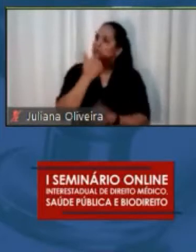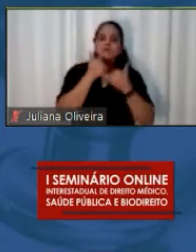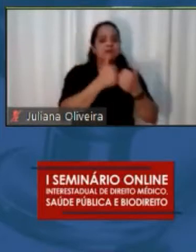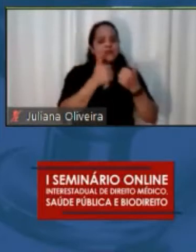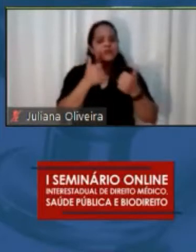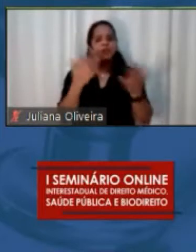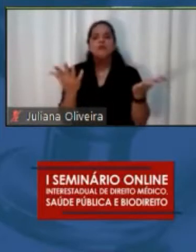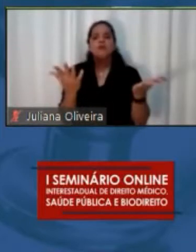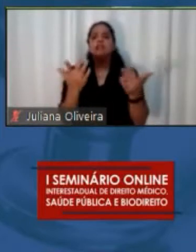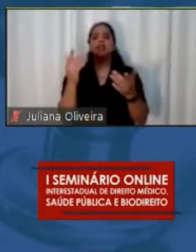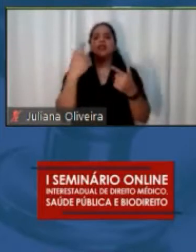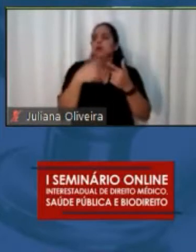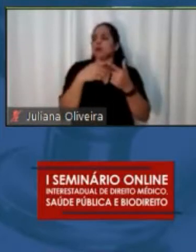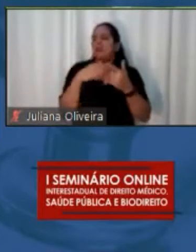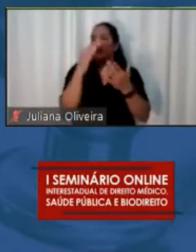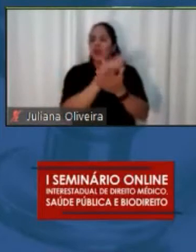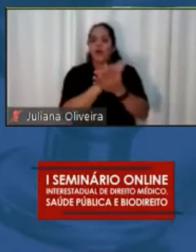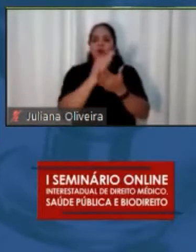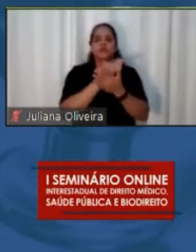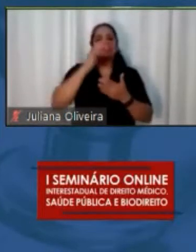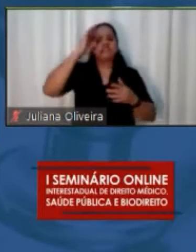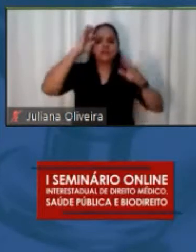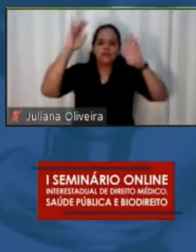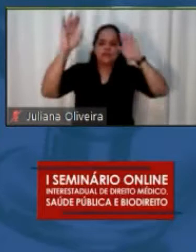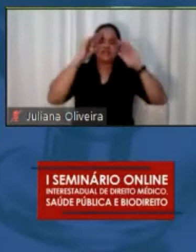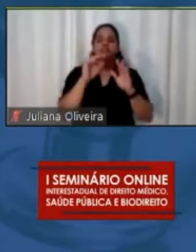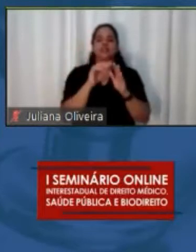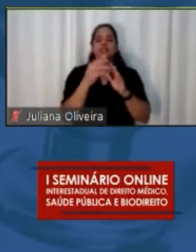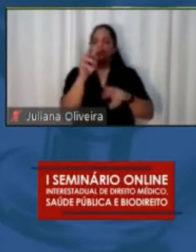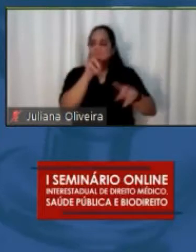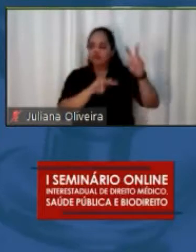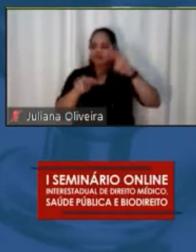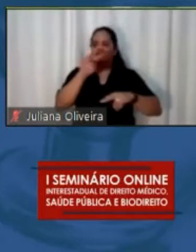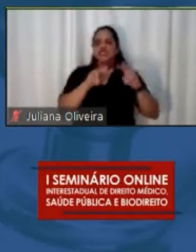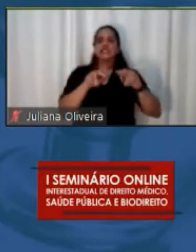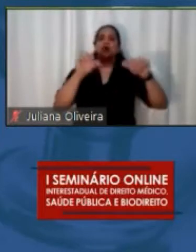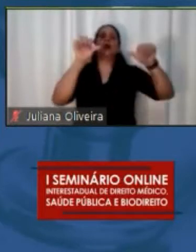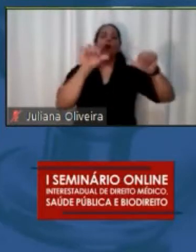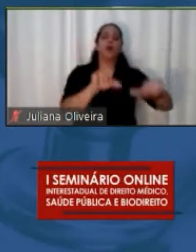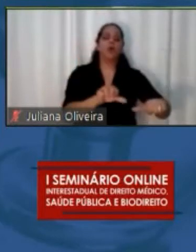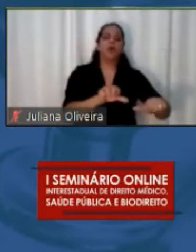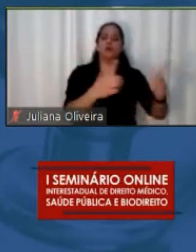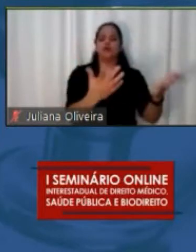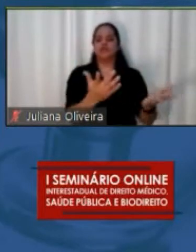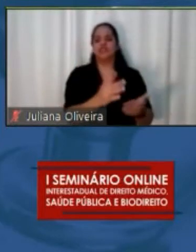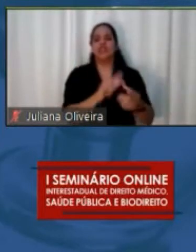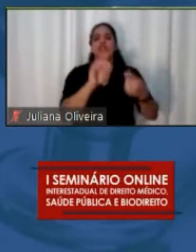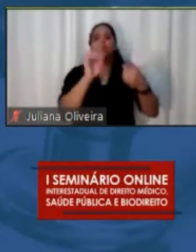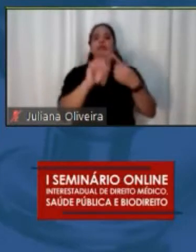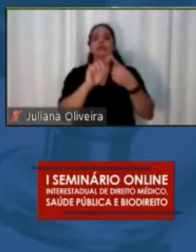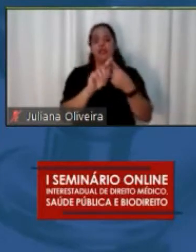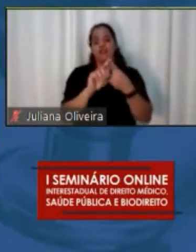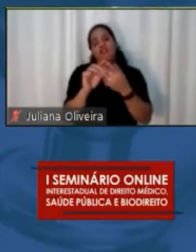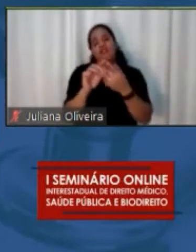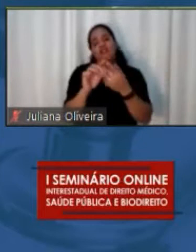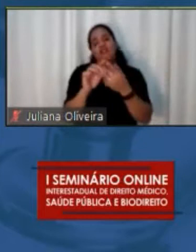adoção de gerenciamento de sangue são tão limitadas? Primeiro, porque existe uma ideia, uma formação tradicional